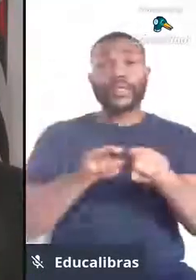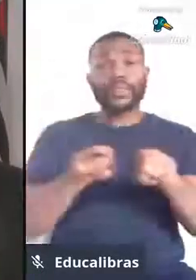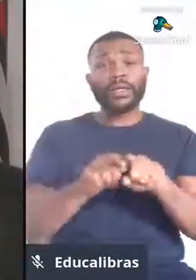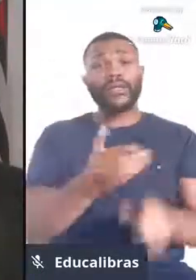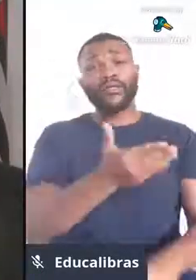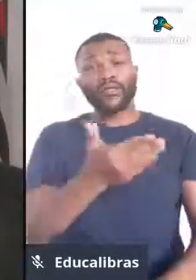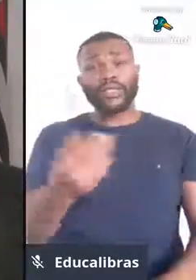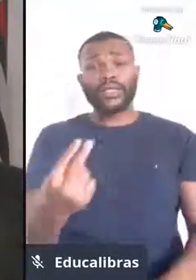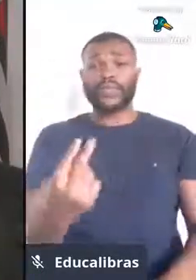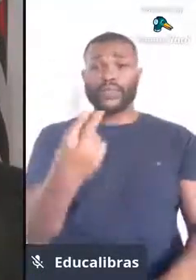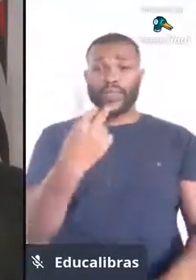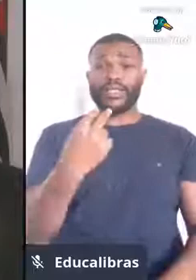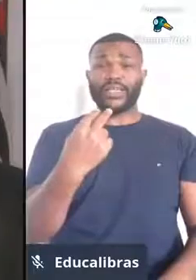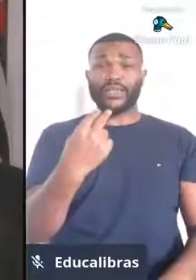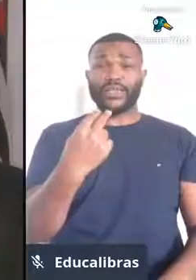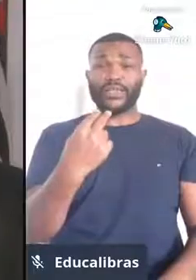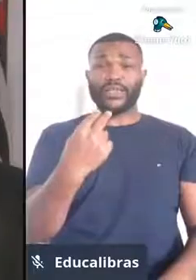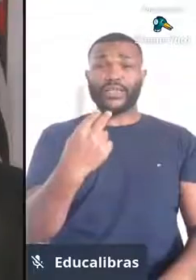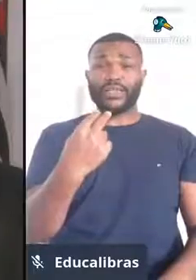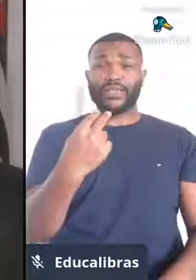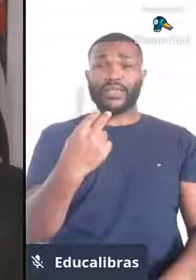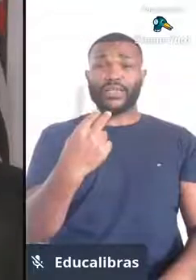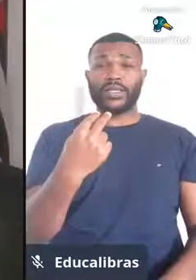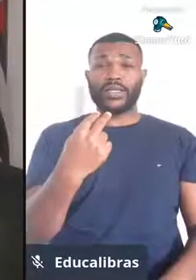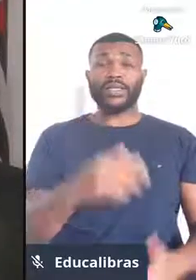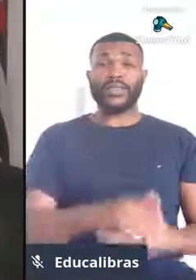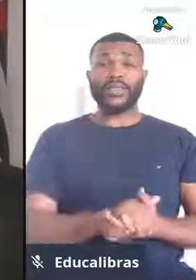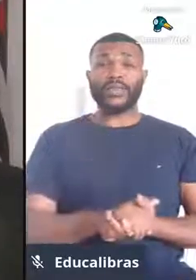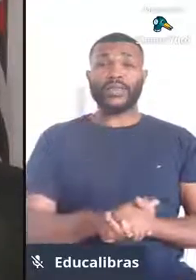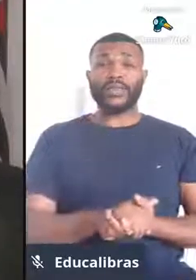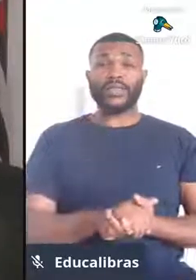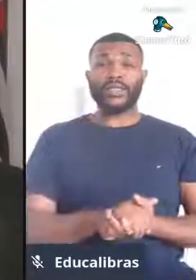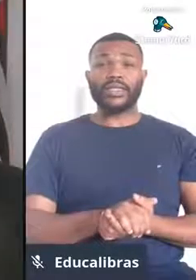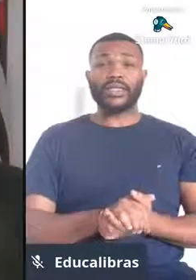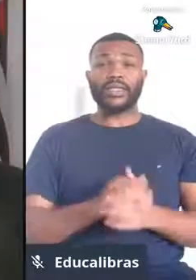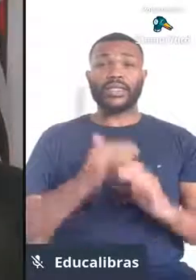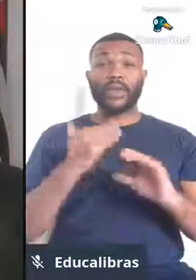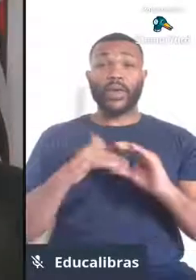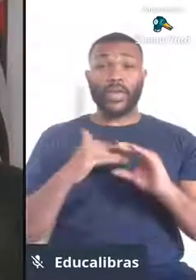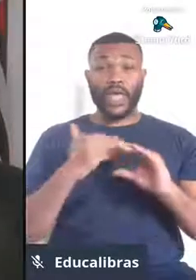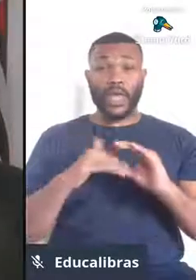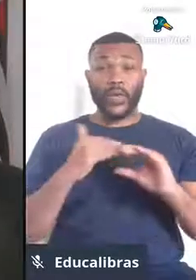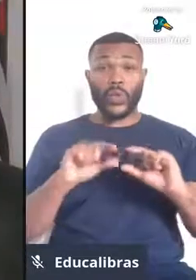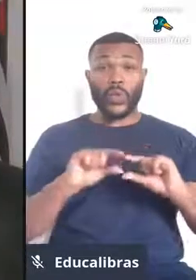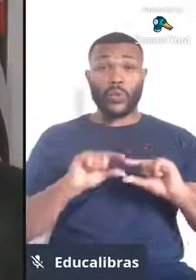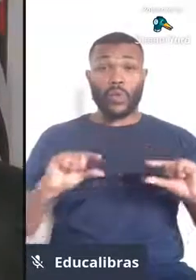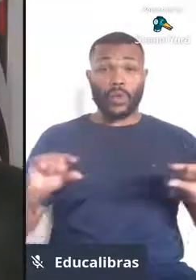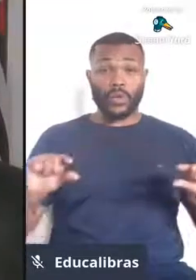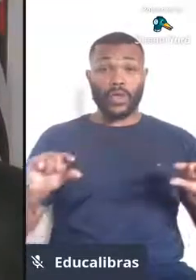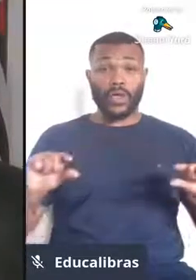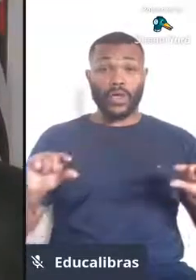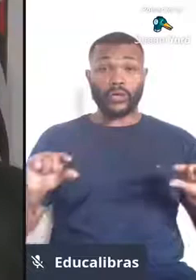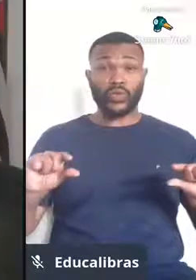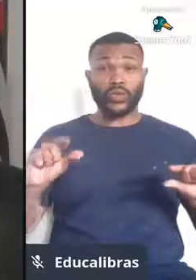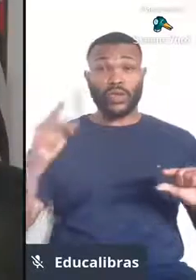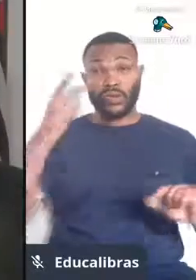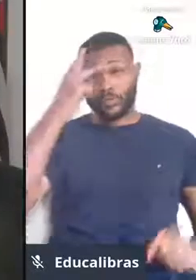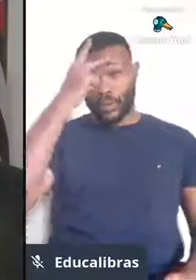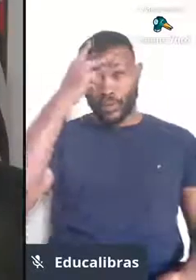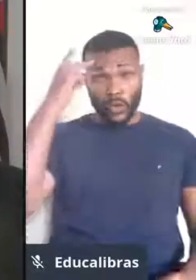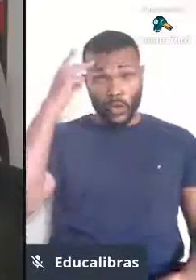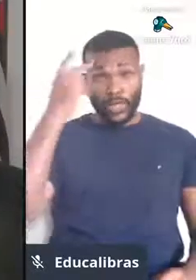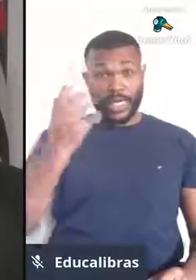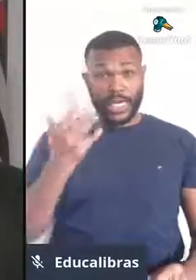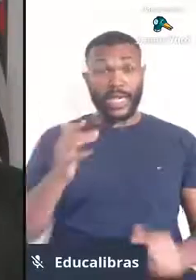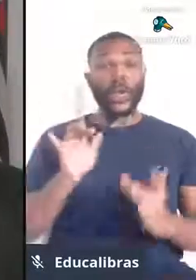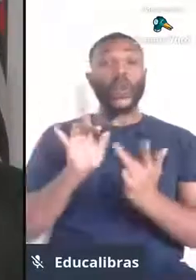gente aí. Faltou um e-mail para editar, hein? Tem mais um e-mail para eu botar aí embaixo. E quem quiser falar direto aqui com a